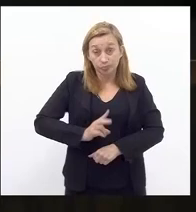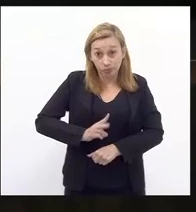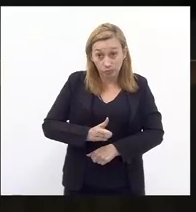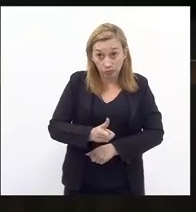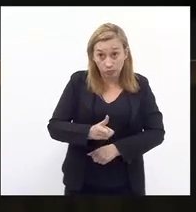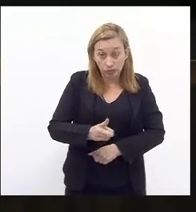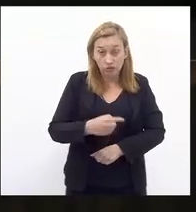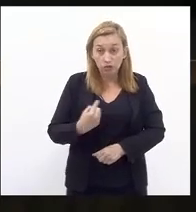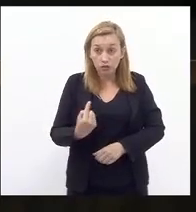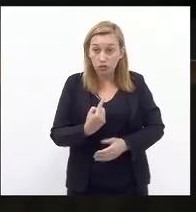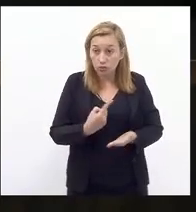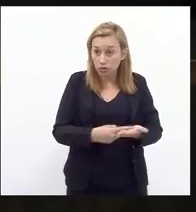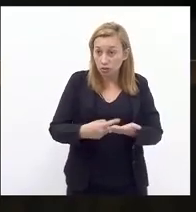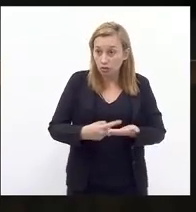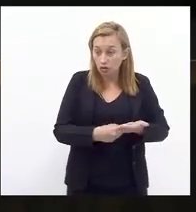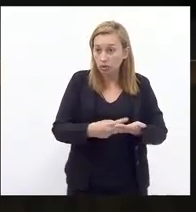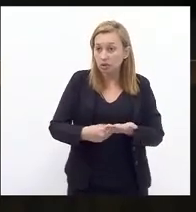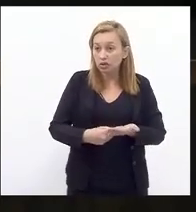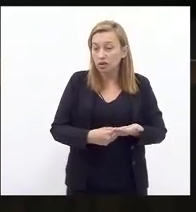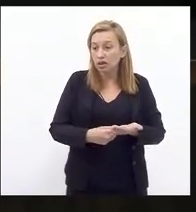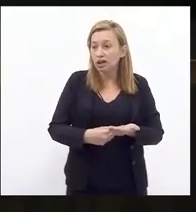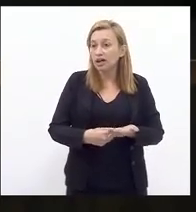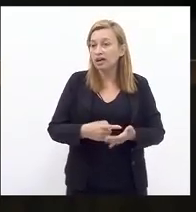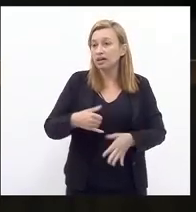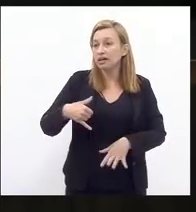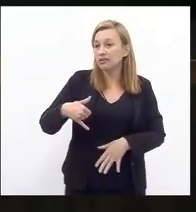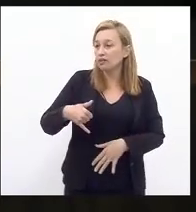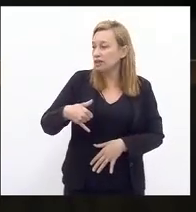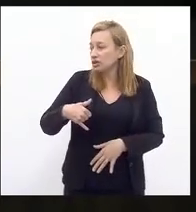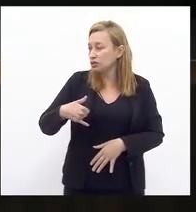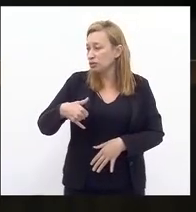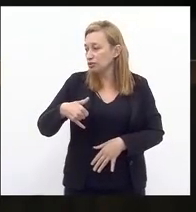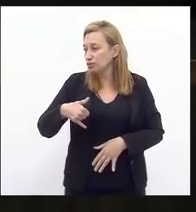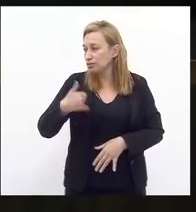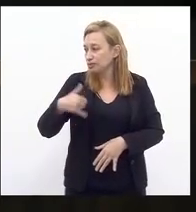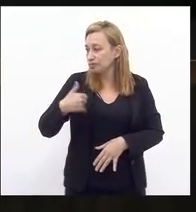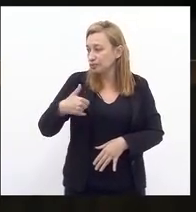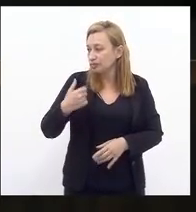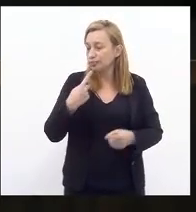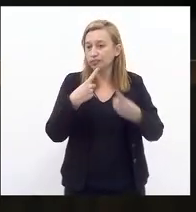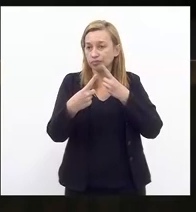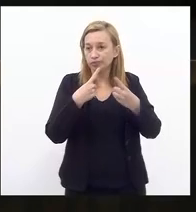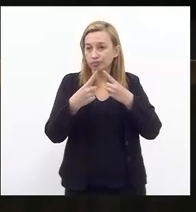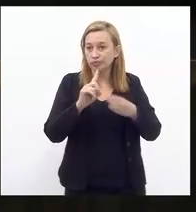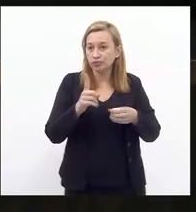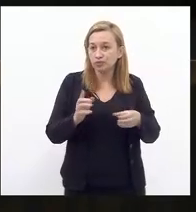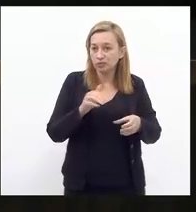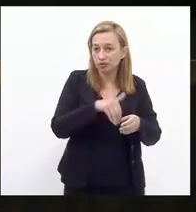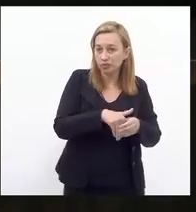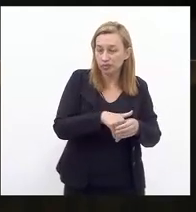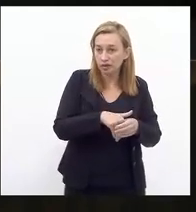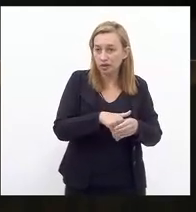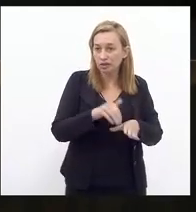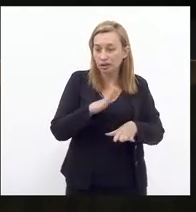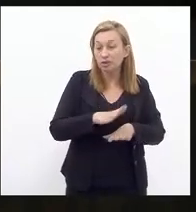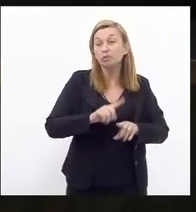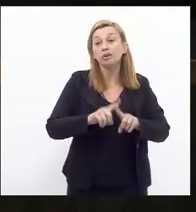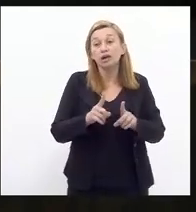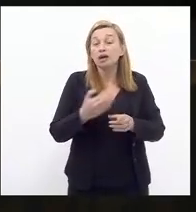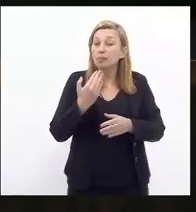manter o nosso acordo em relação a idade a gente pode discutir o texto Mas a gente não vai voltar à tarde o que foi então